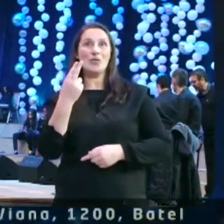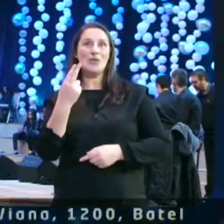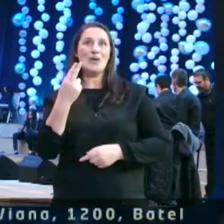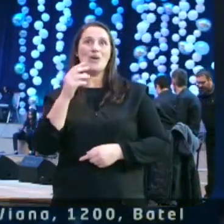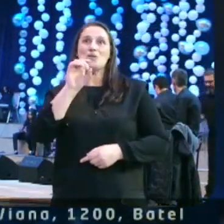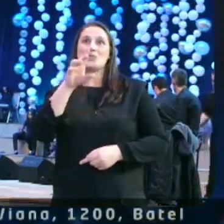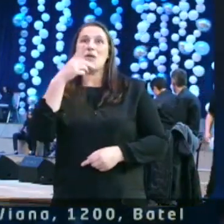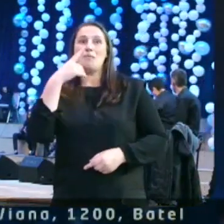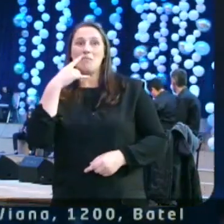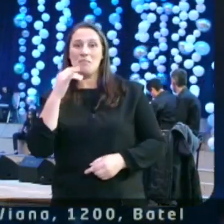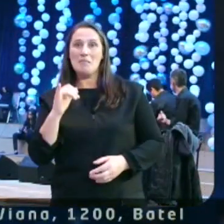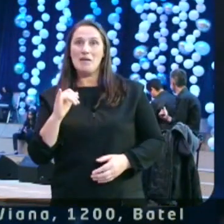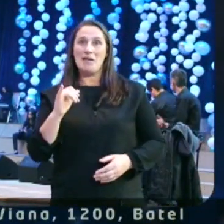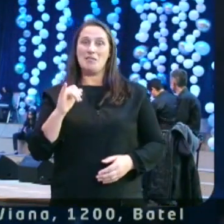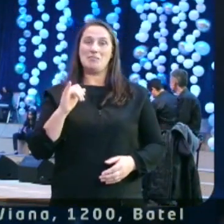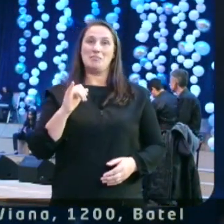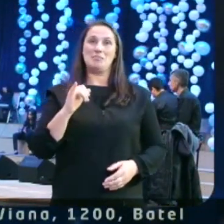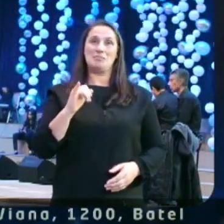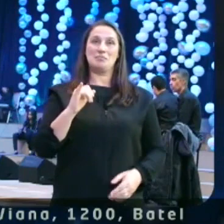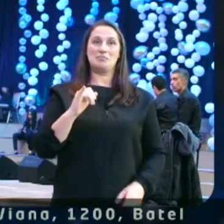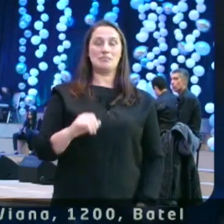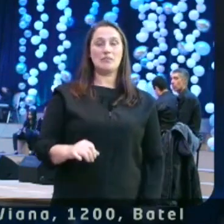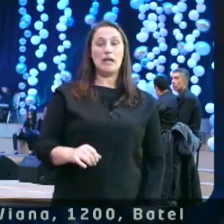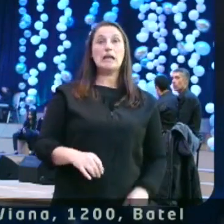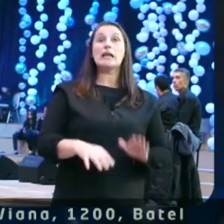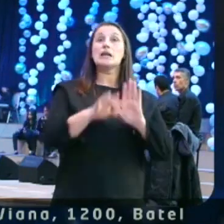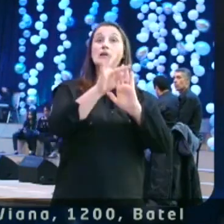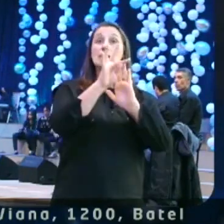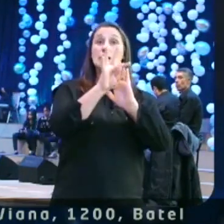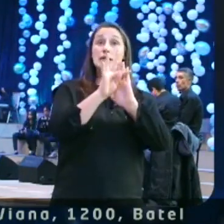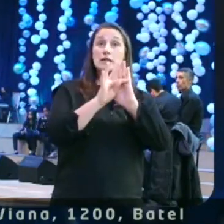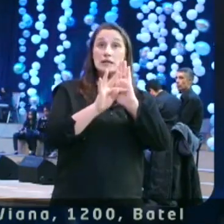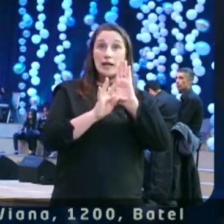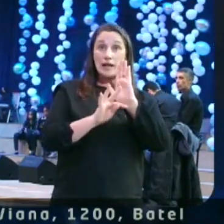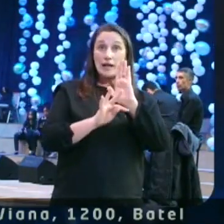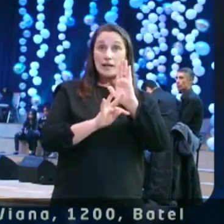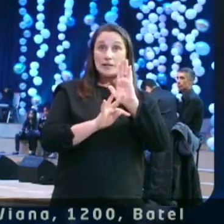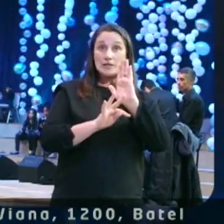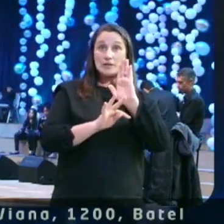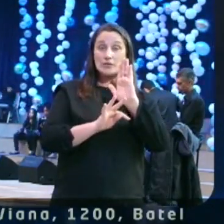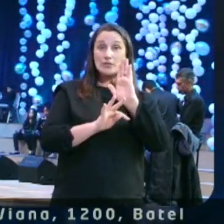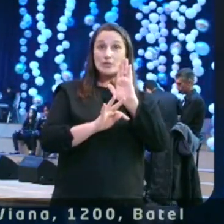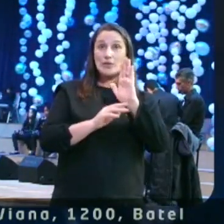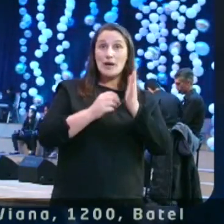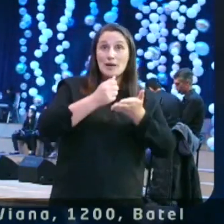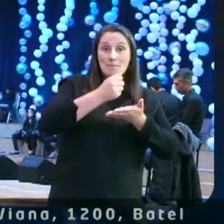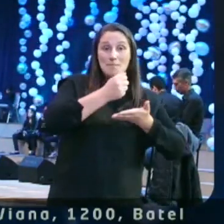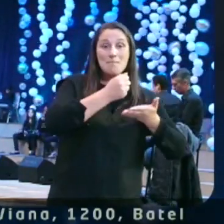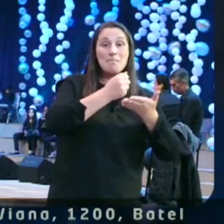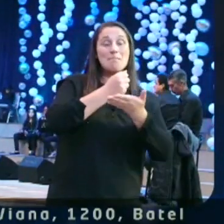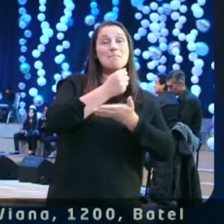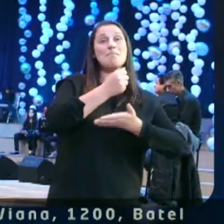pai, ser mãe. E nesse texto, que foi base